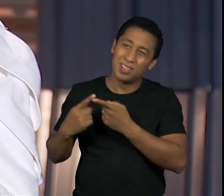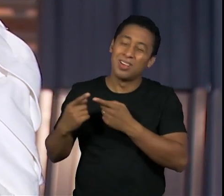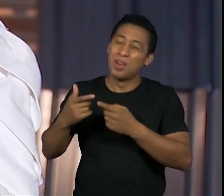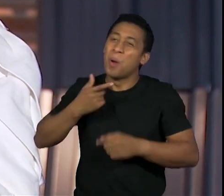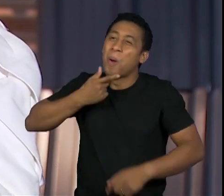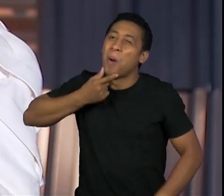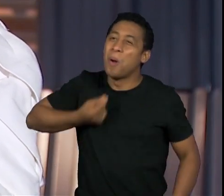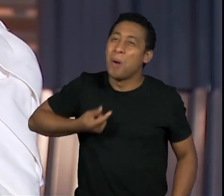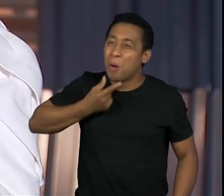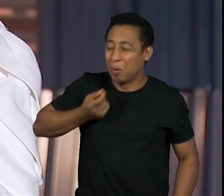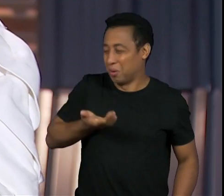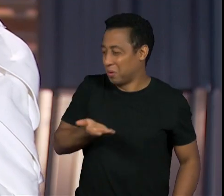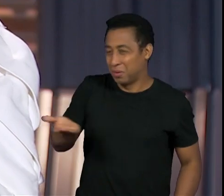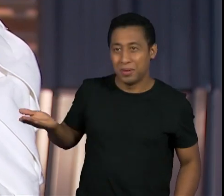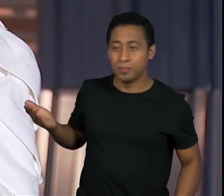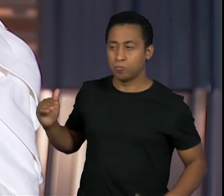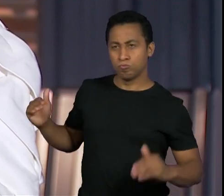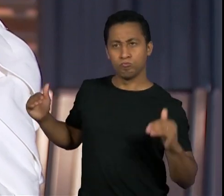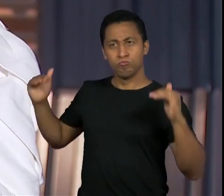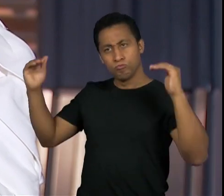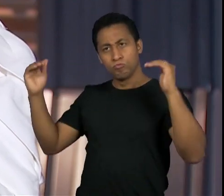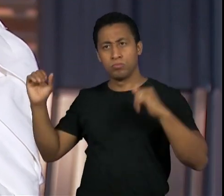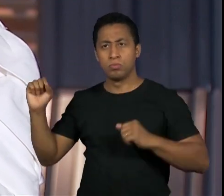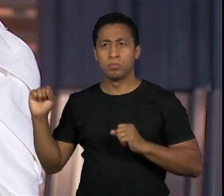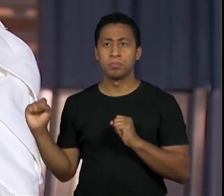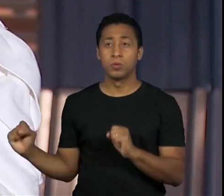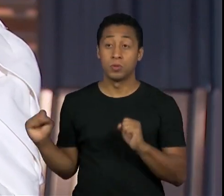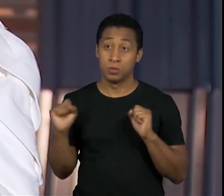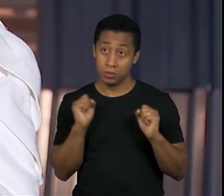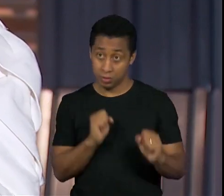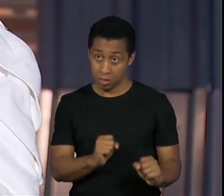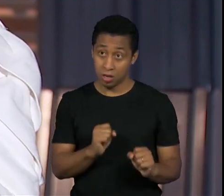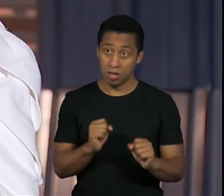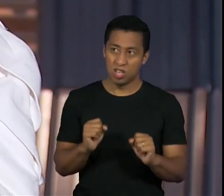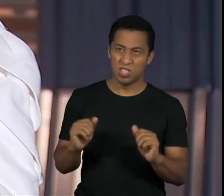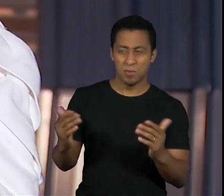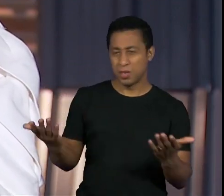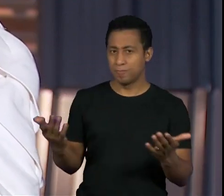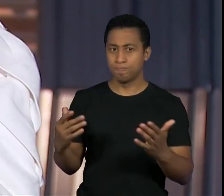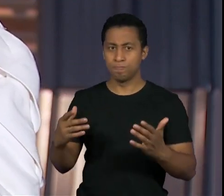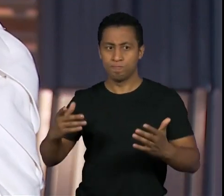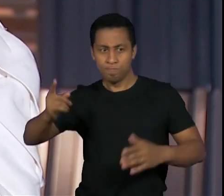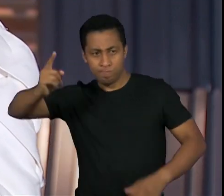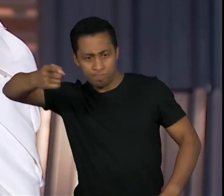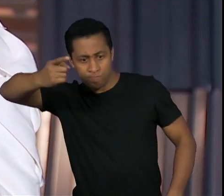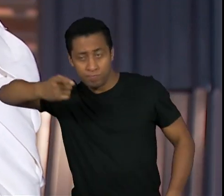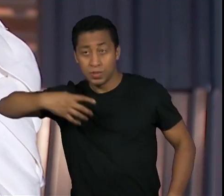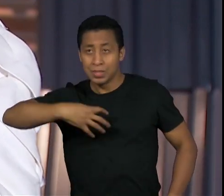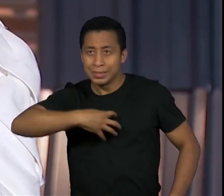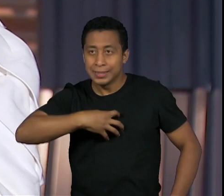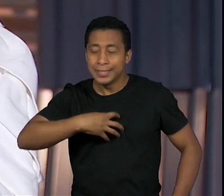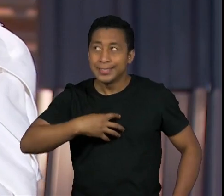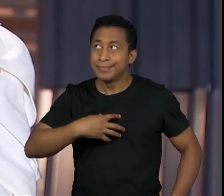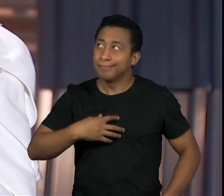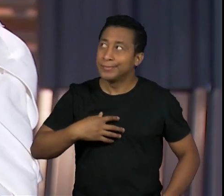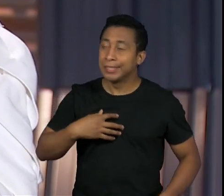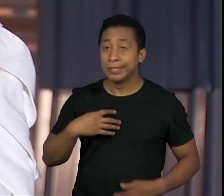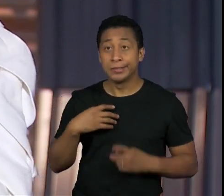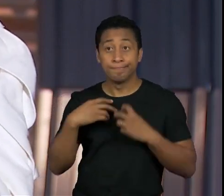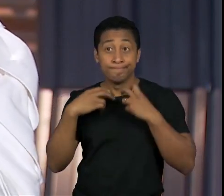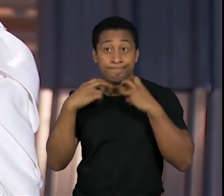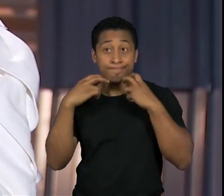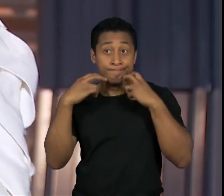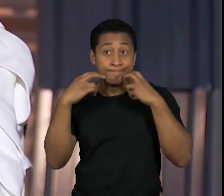nessa posição de poder, desse lugar de autoridade, né, é algo também que constrange muito os homens,